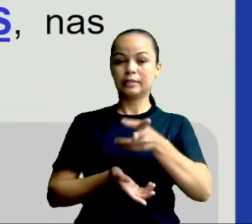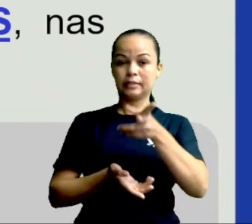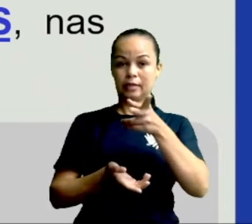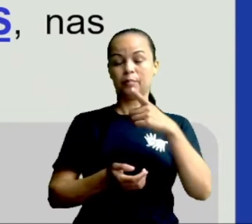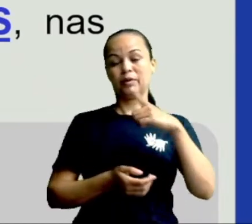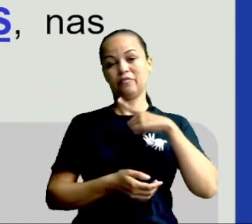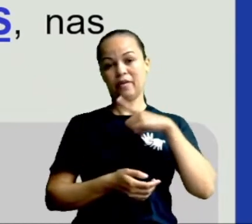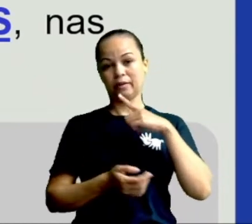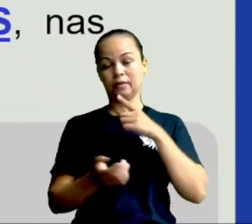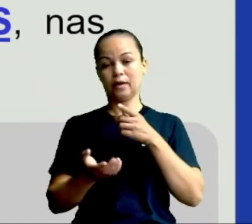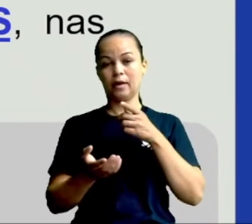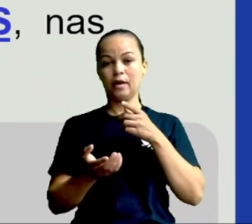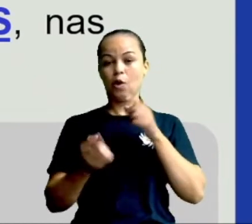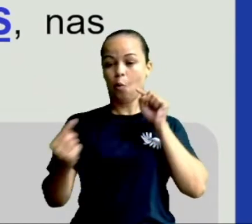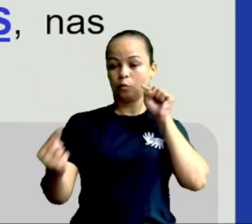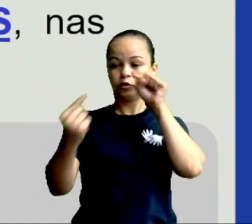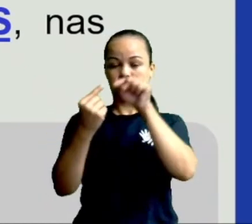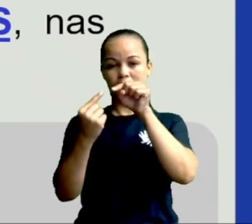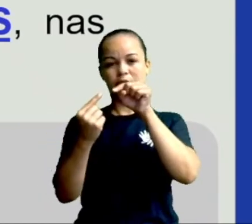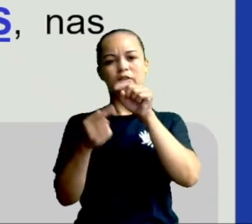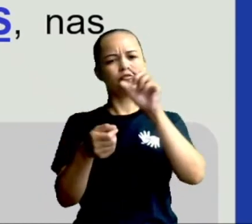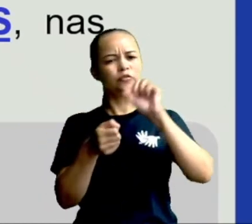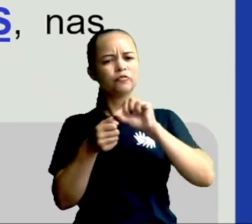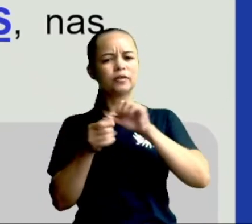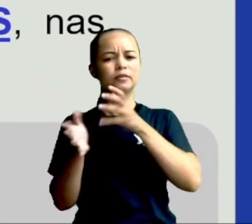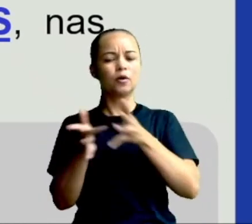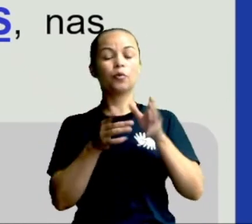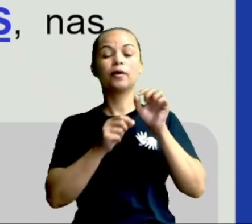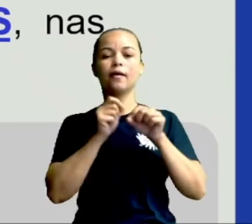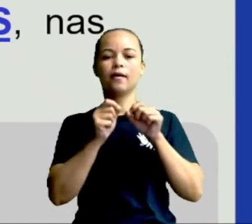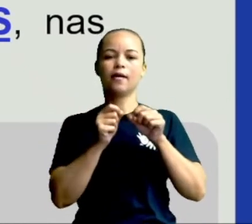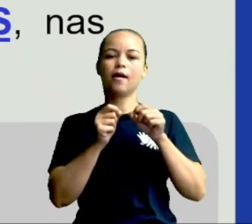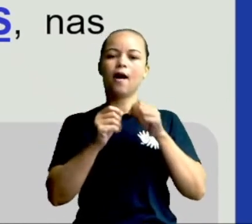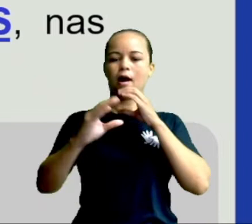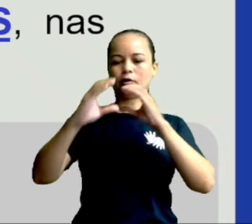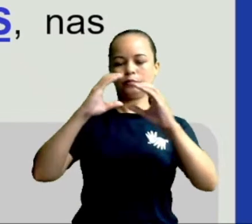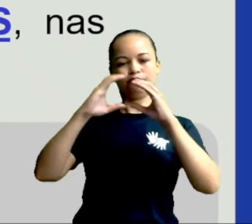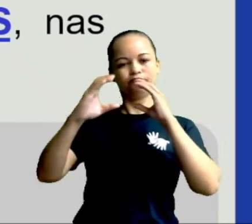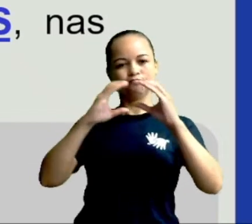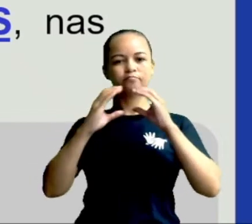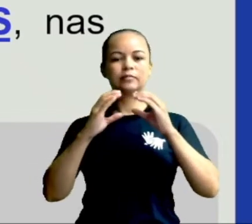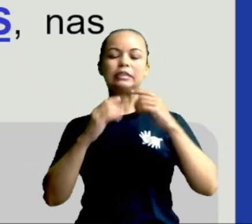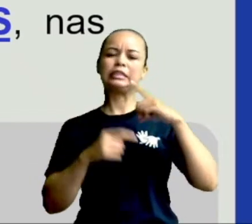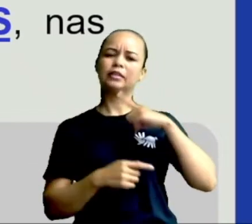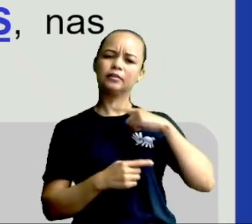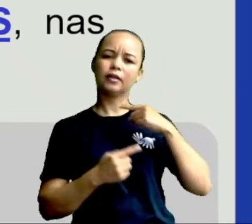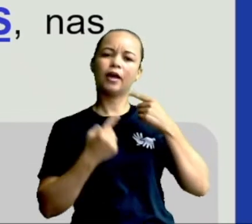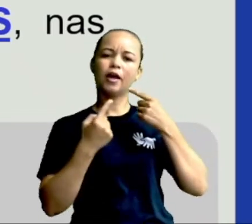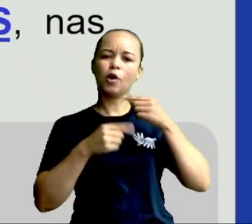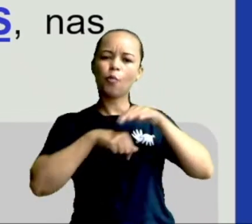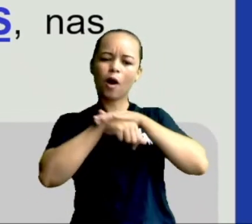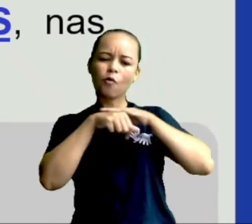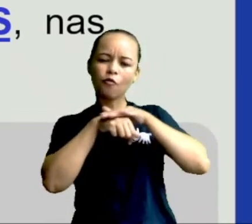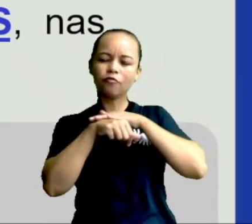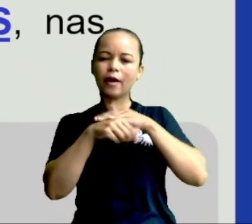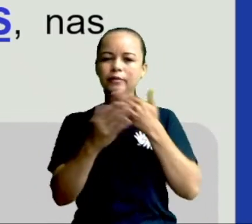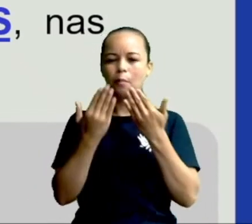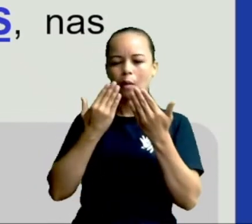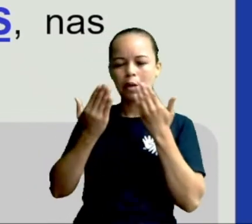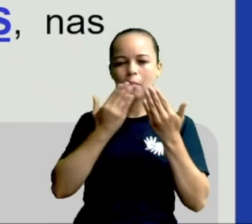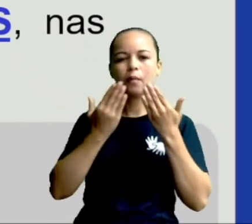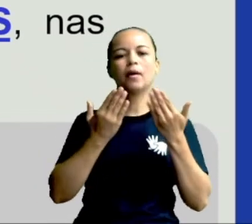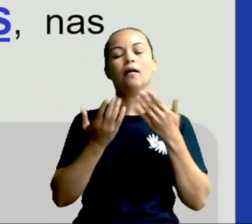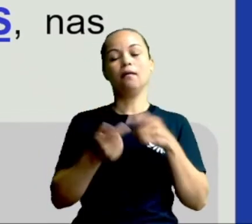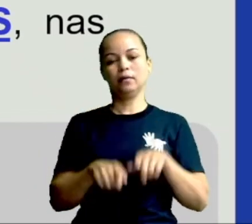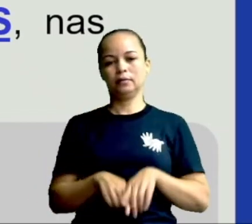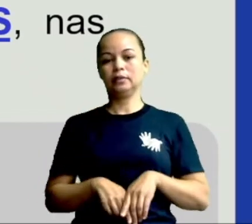ter o objetivo de realizar a comunicação, de realizar um diálogo, uma conversa, ou então